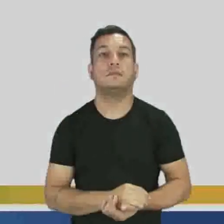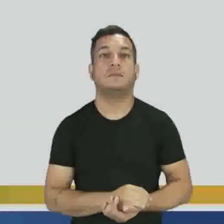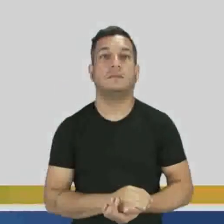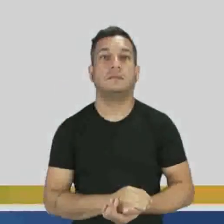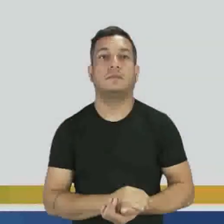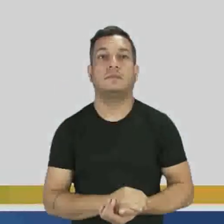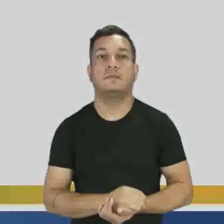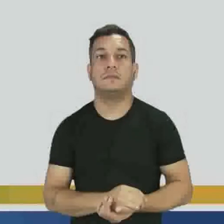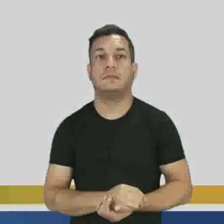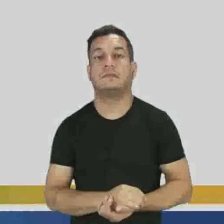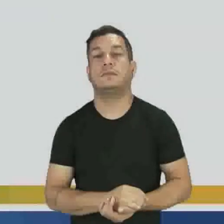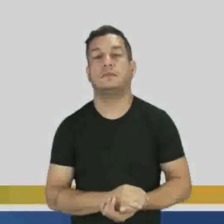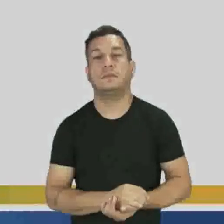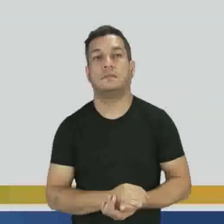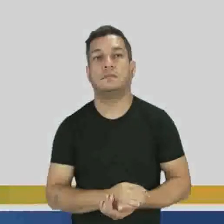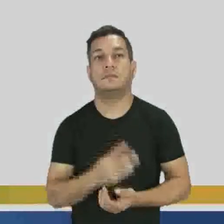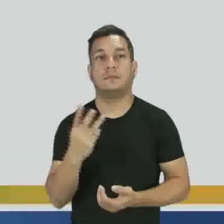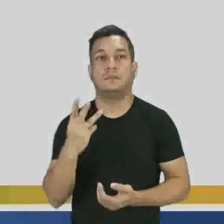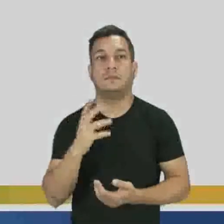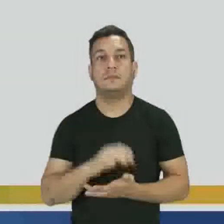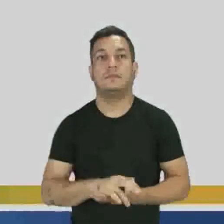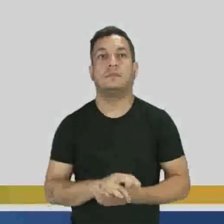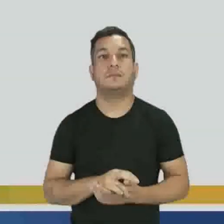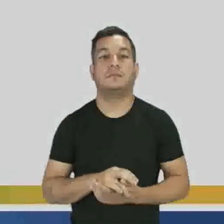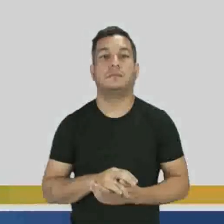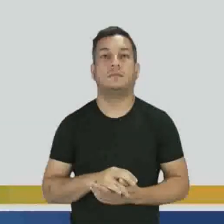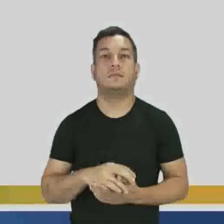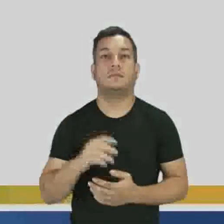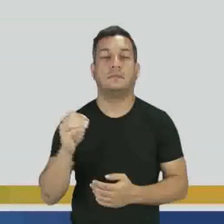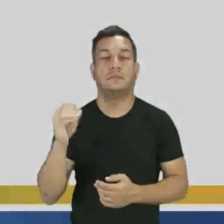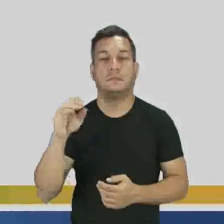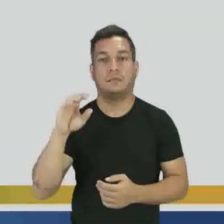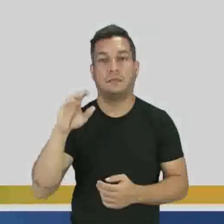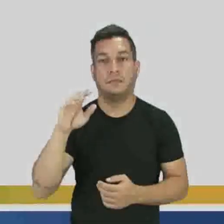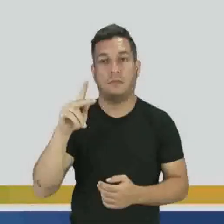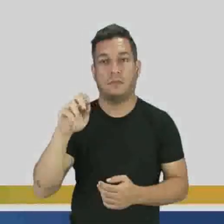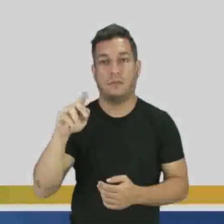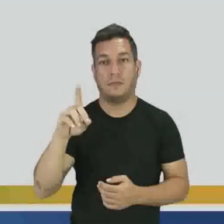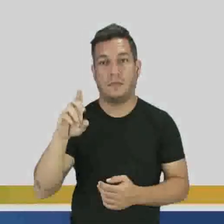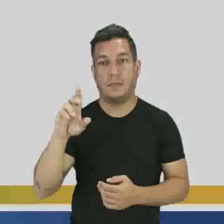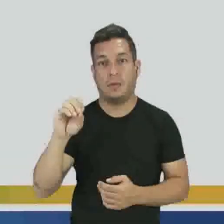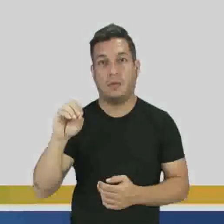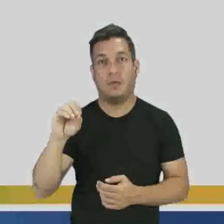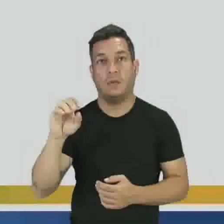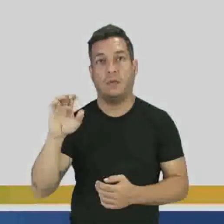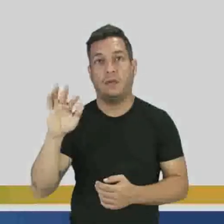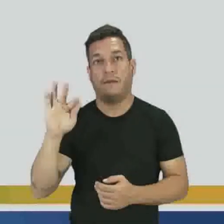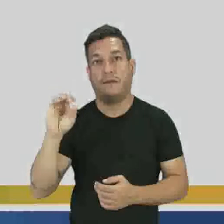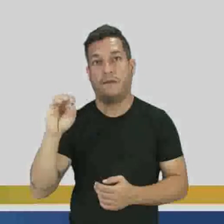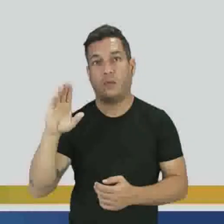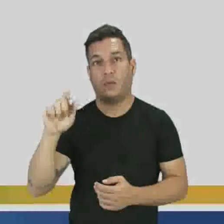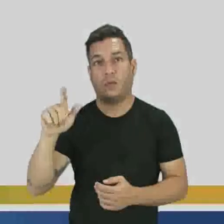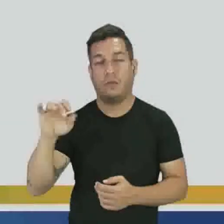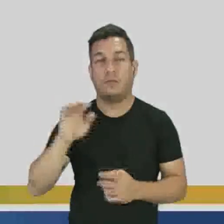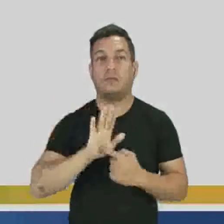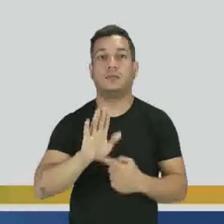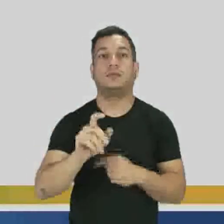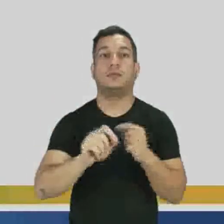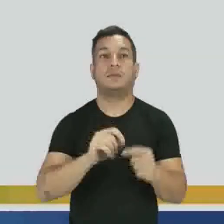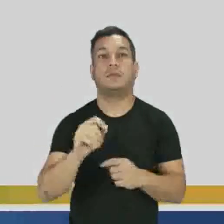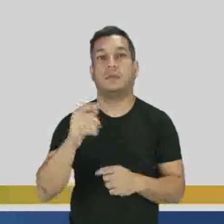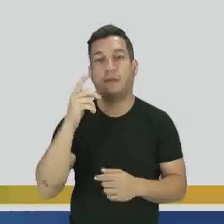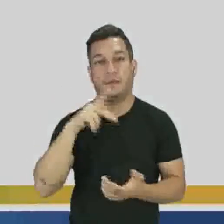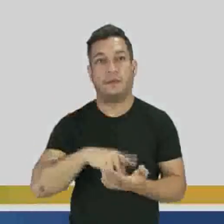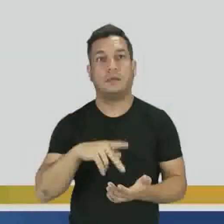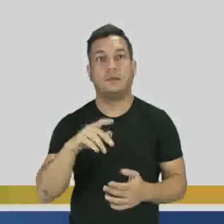falsa. Afirmação 3. O arranjo experimental do pêndulo de Foucault mostrou a veracidade do sistema